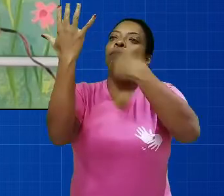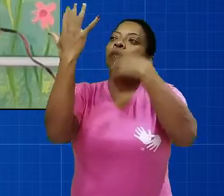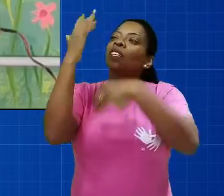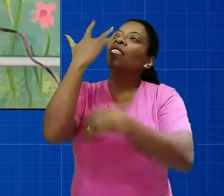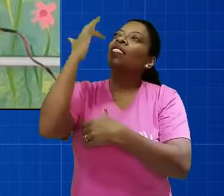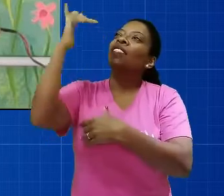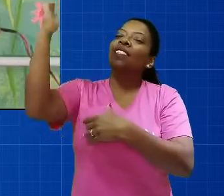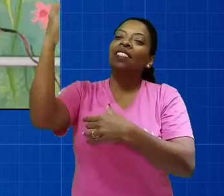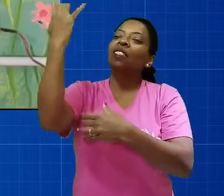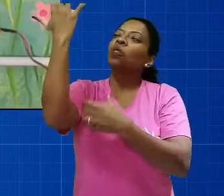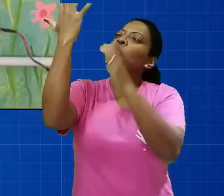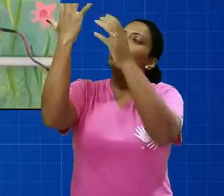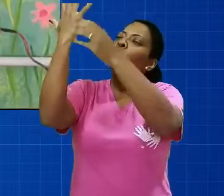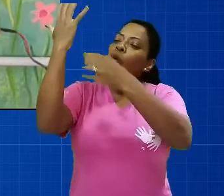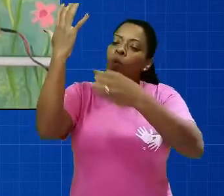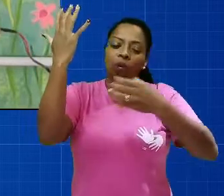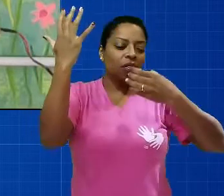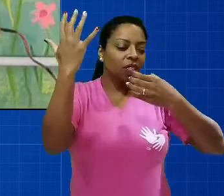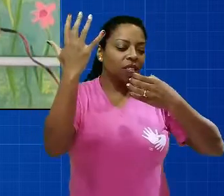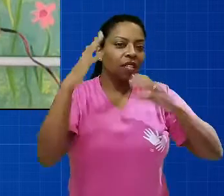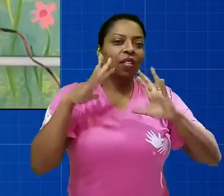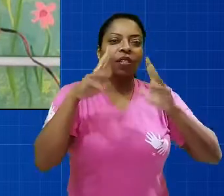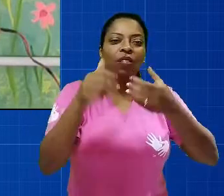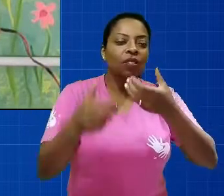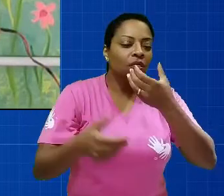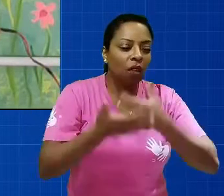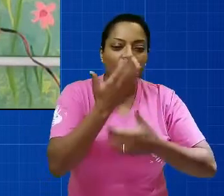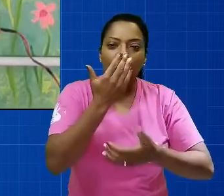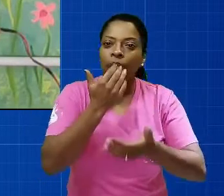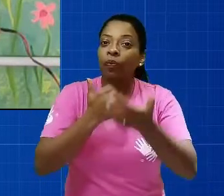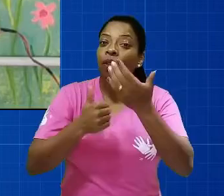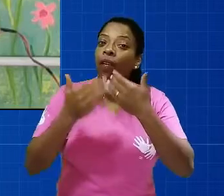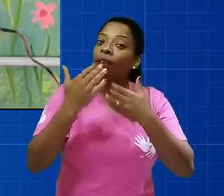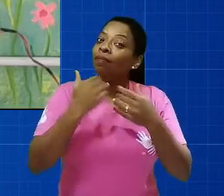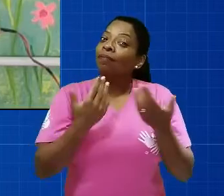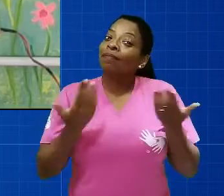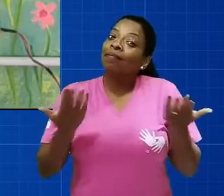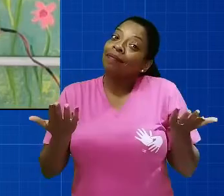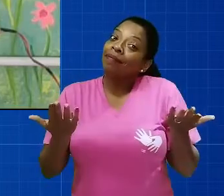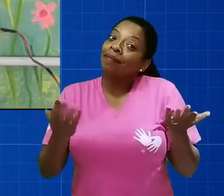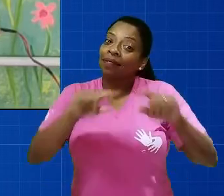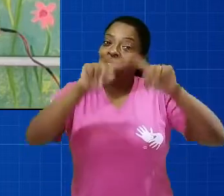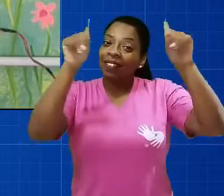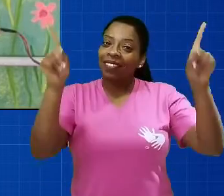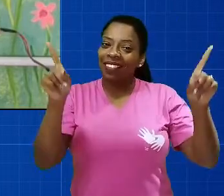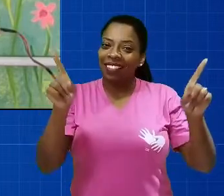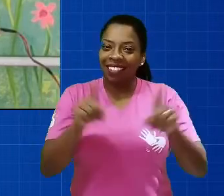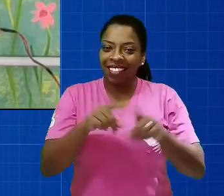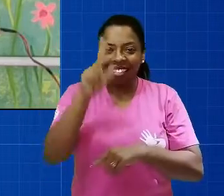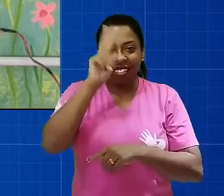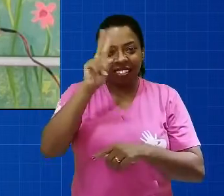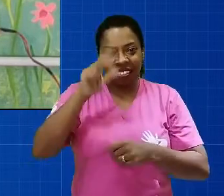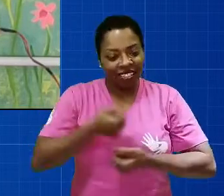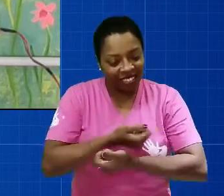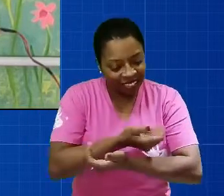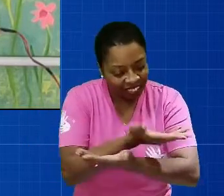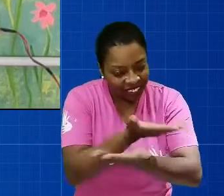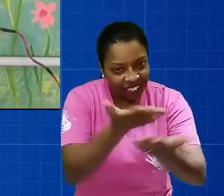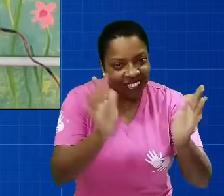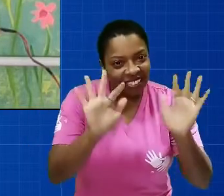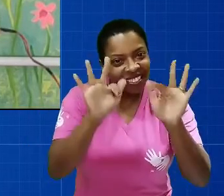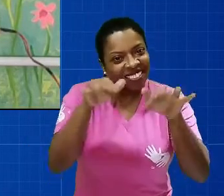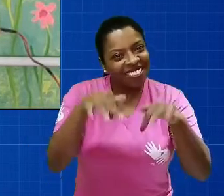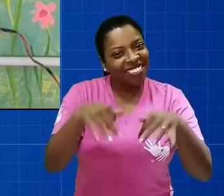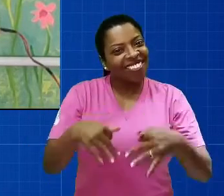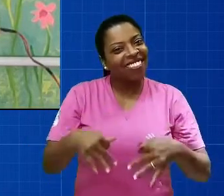de maçãs douradas alimentava os corpos das pessoas. Flor encolorada. Esse conto está